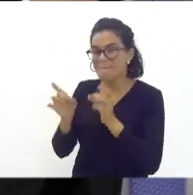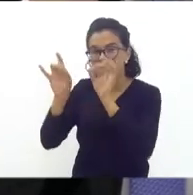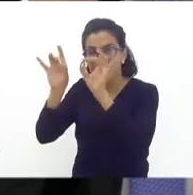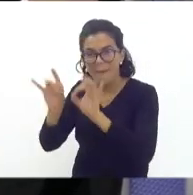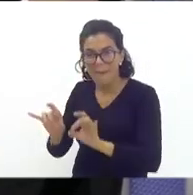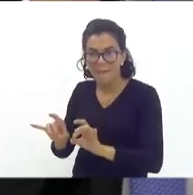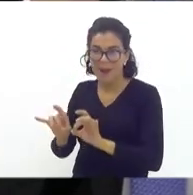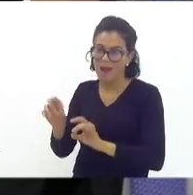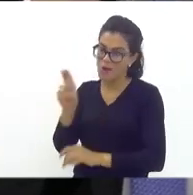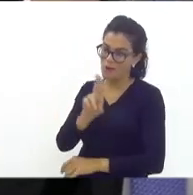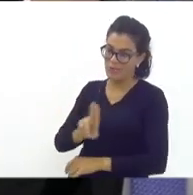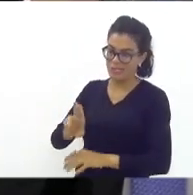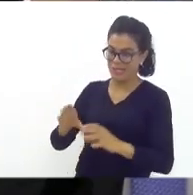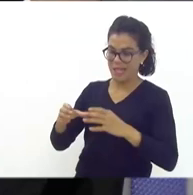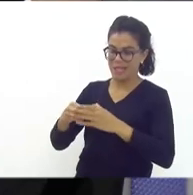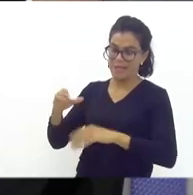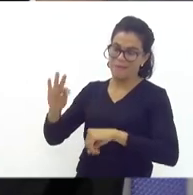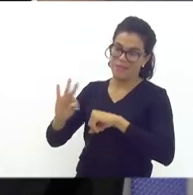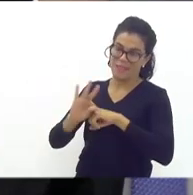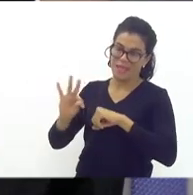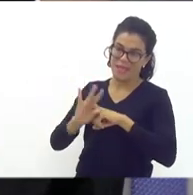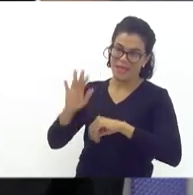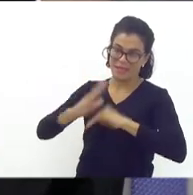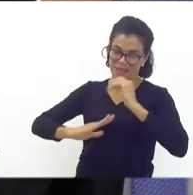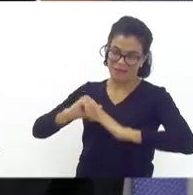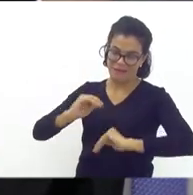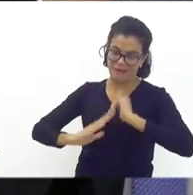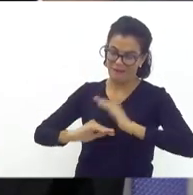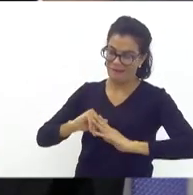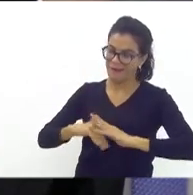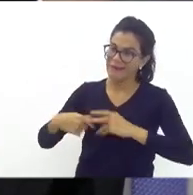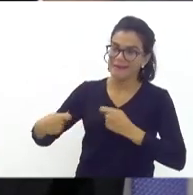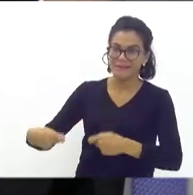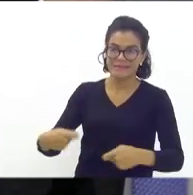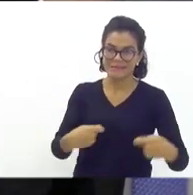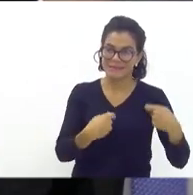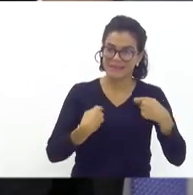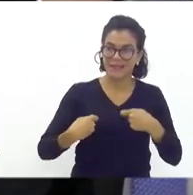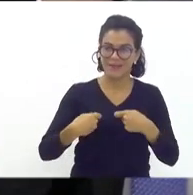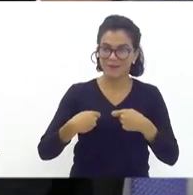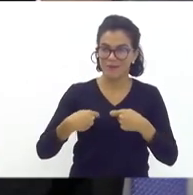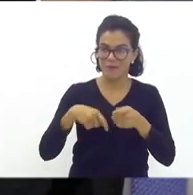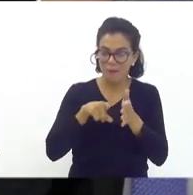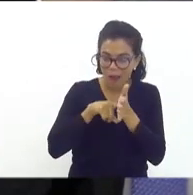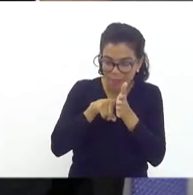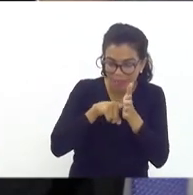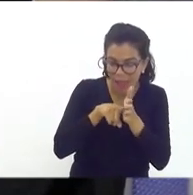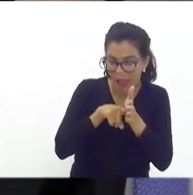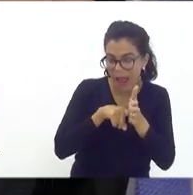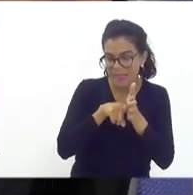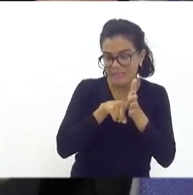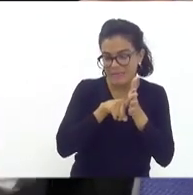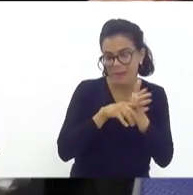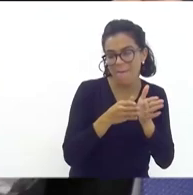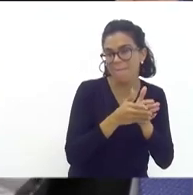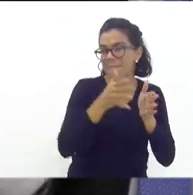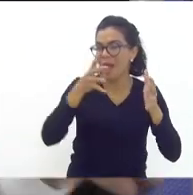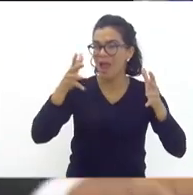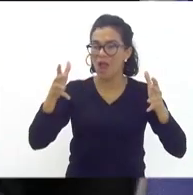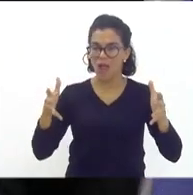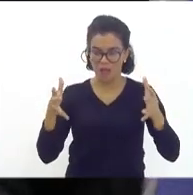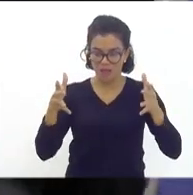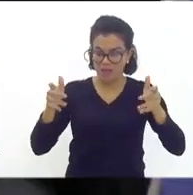utilizando sua equipe técnica quando a gente tem algo que demanda uma análise macro muito superior que